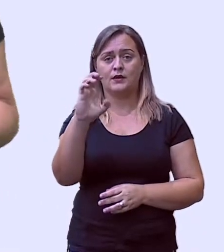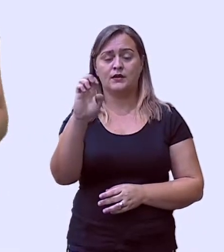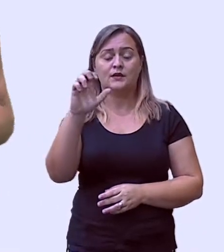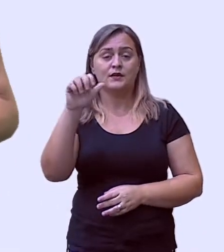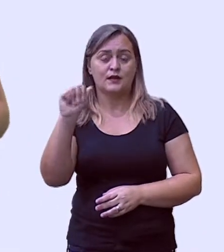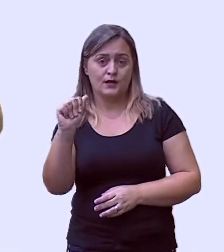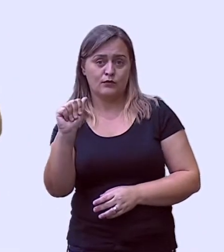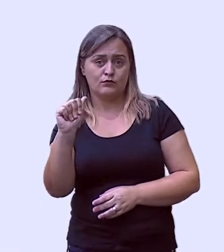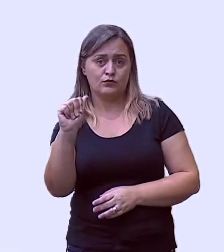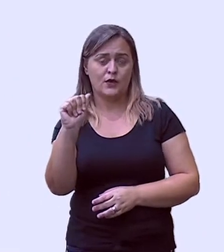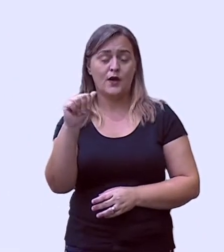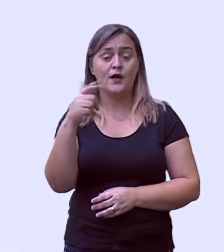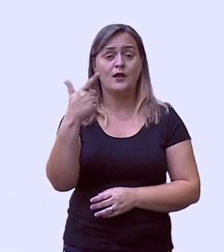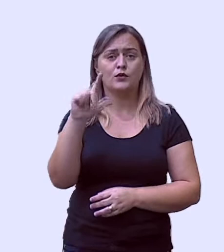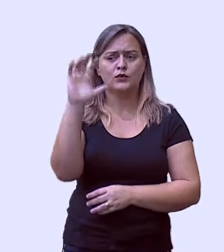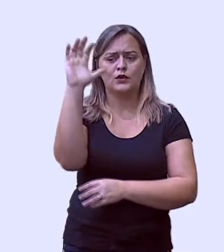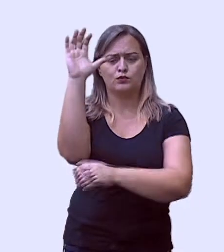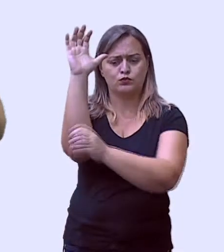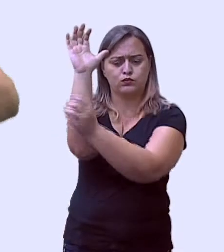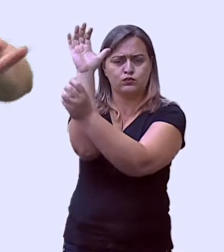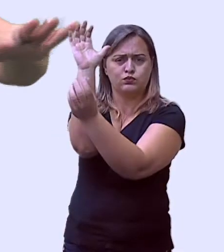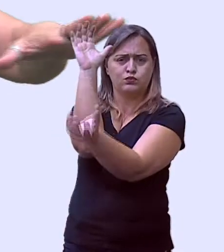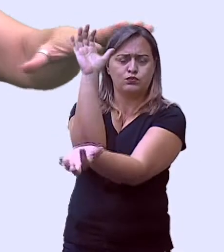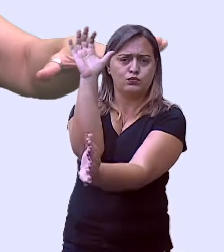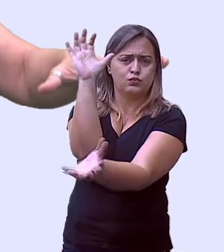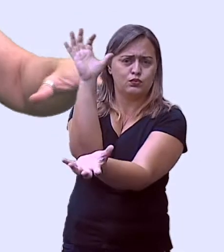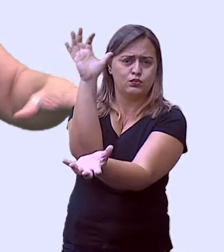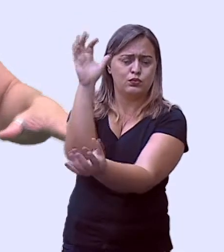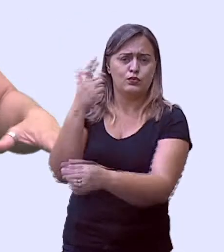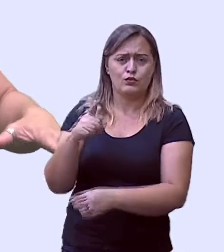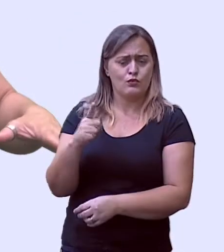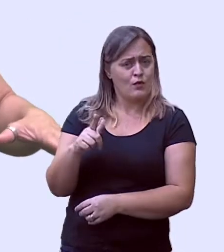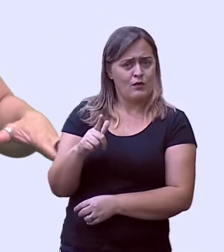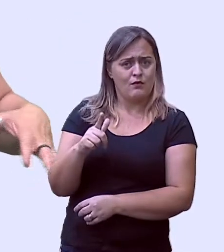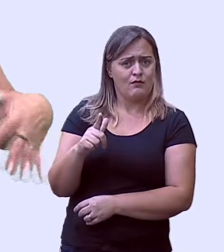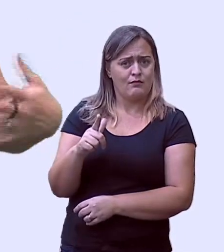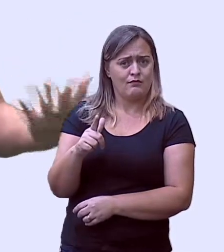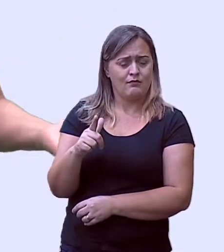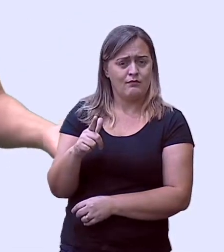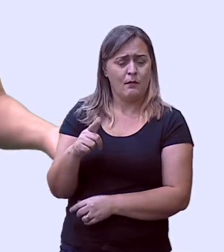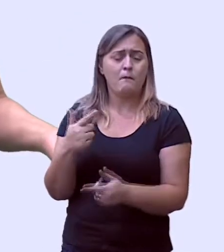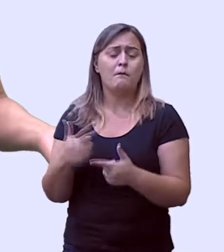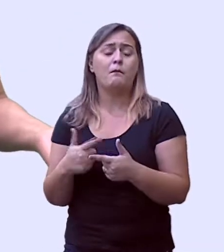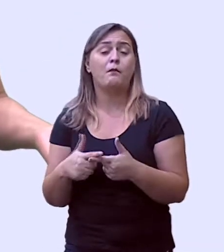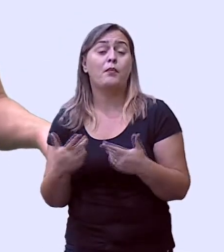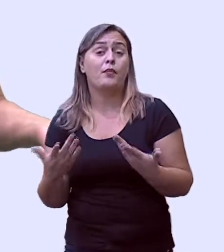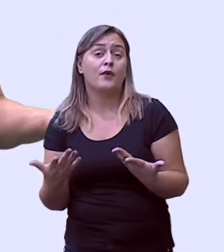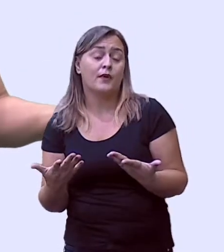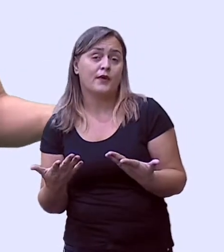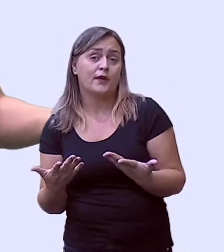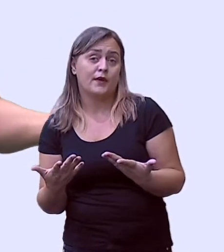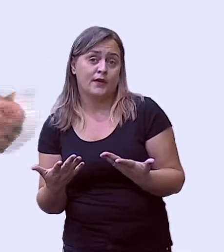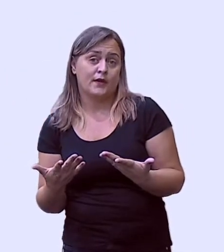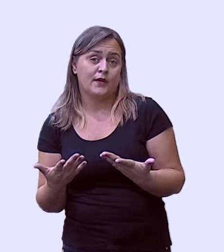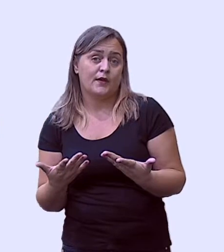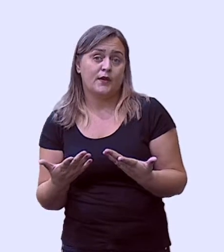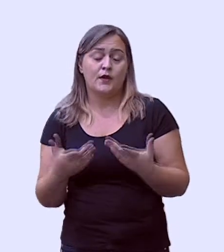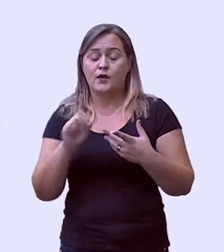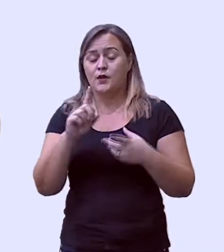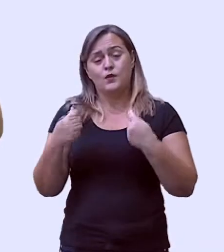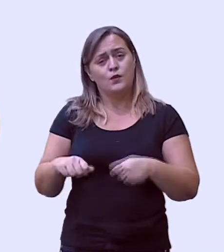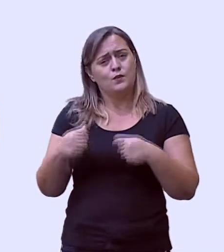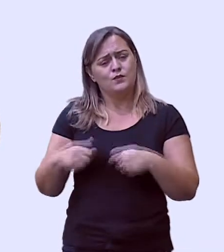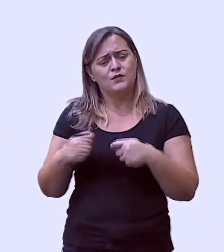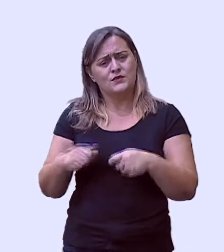Portanto, se ela ocorrer de uma maneira bem densa, e aí? Como é que fica a formação